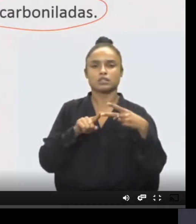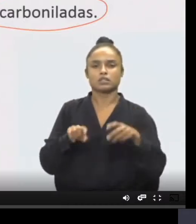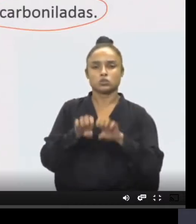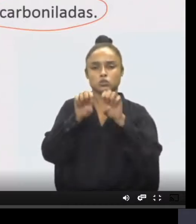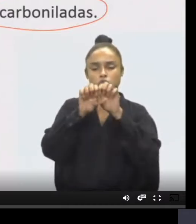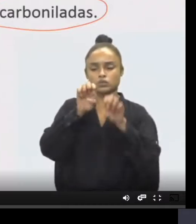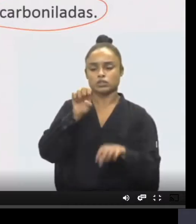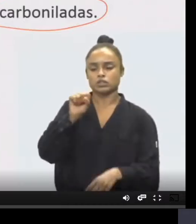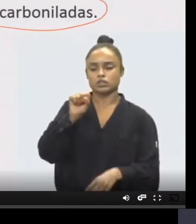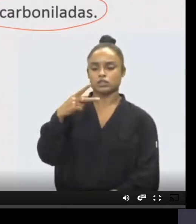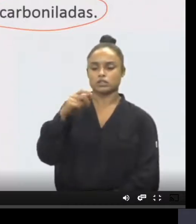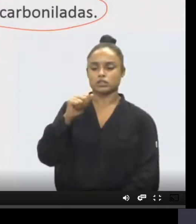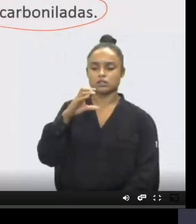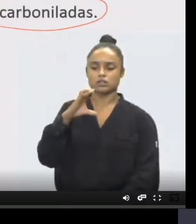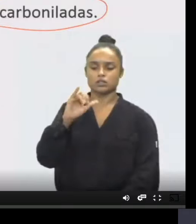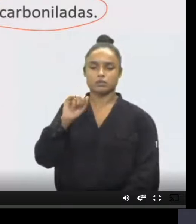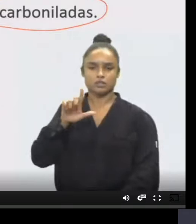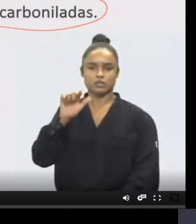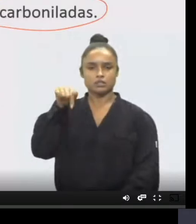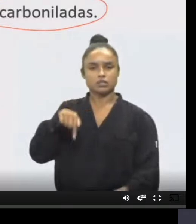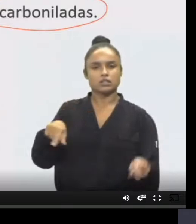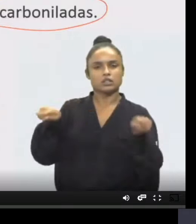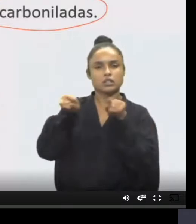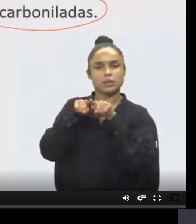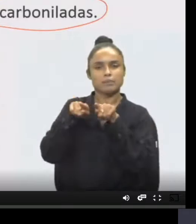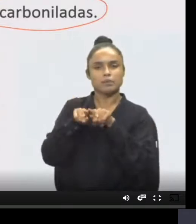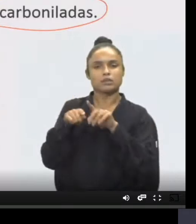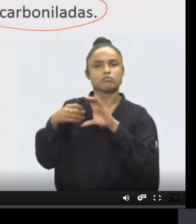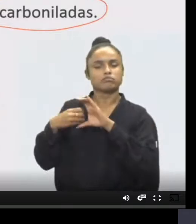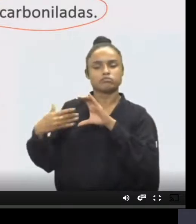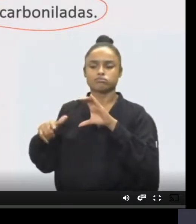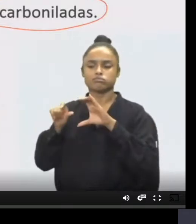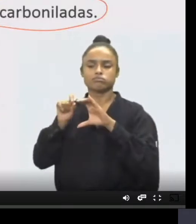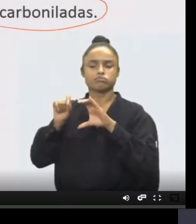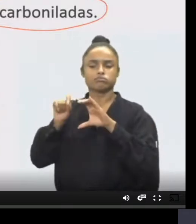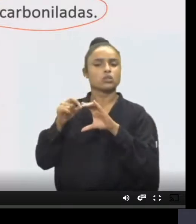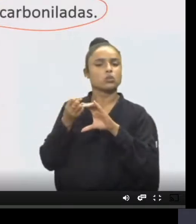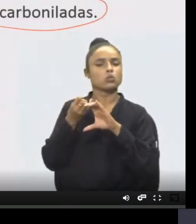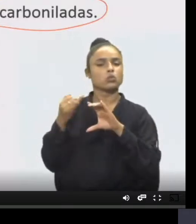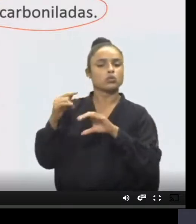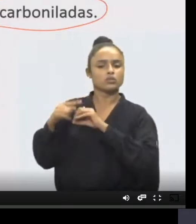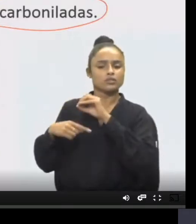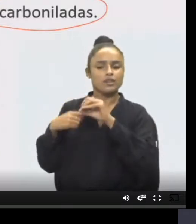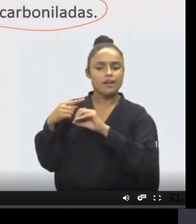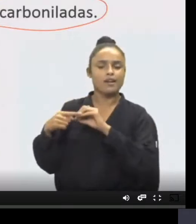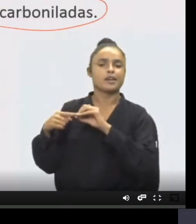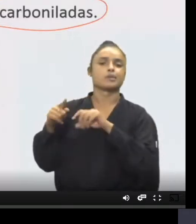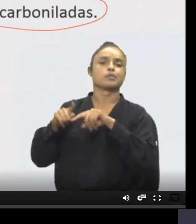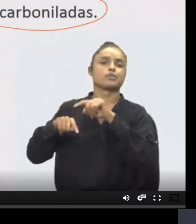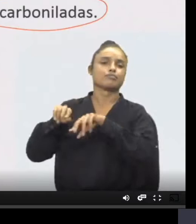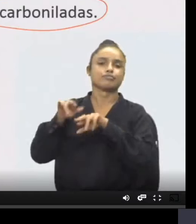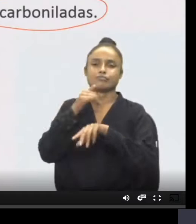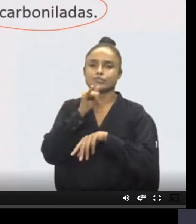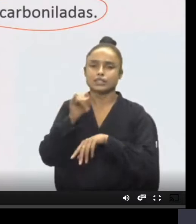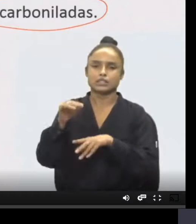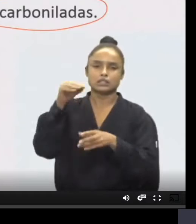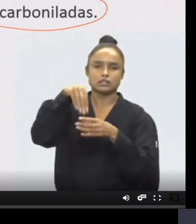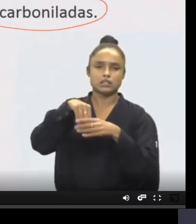que é a característica que vai definir, que define essa função, e as